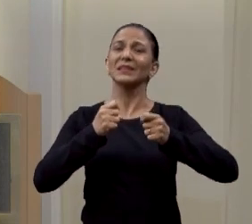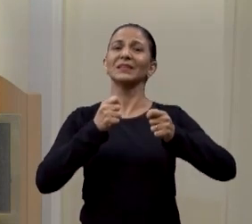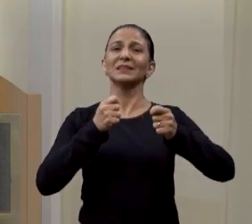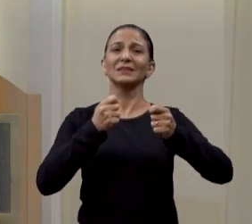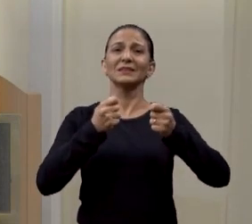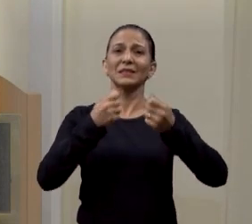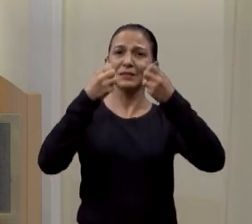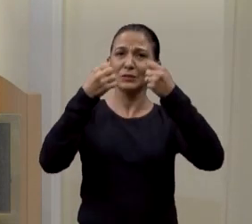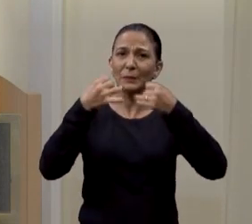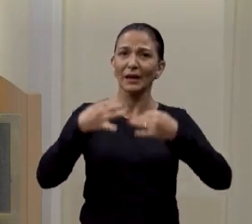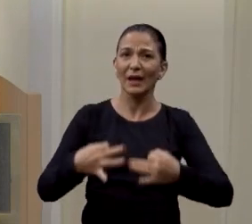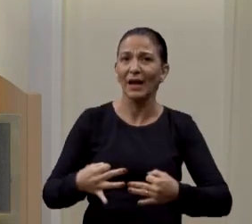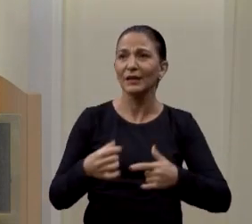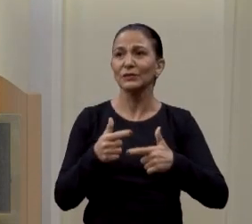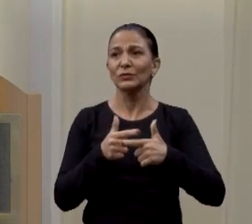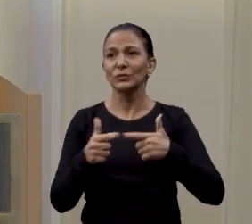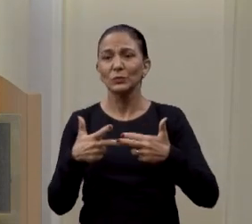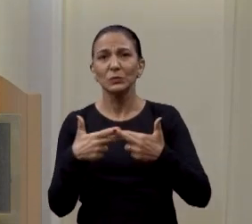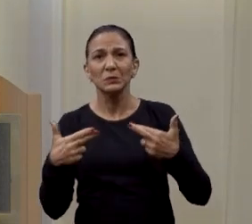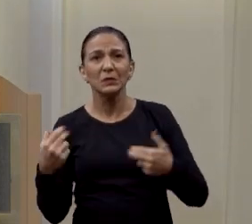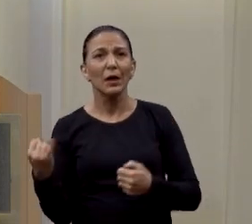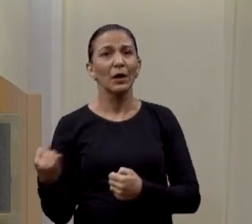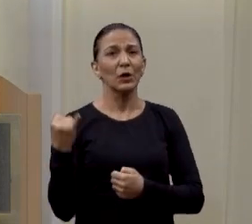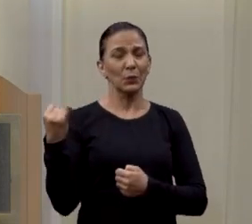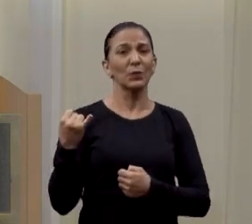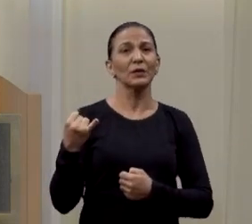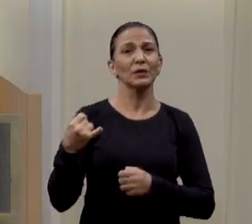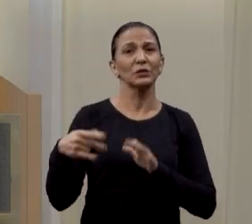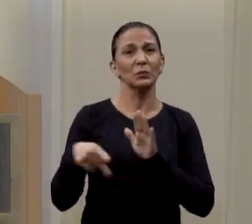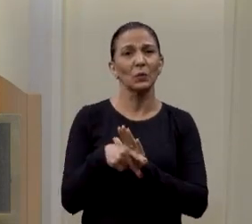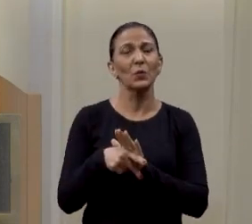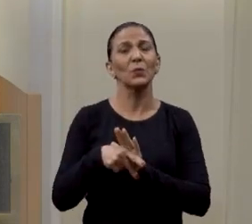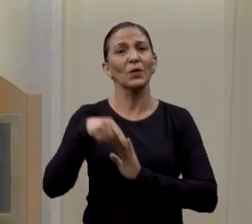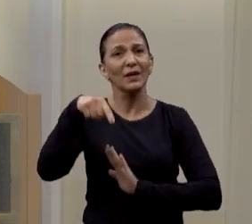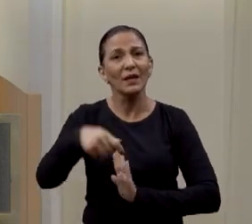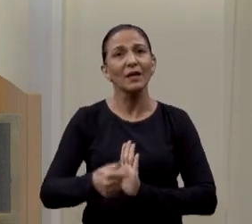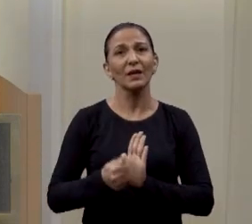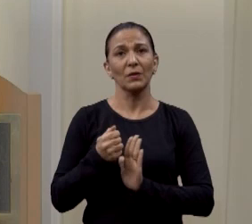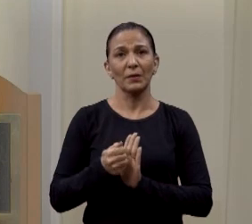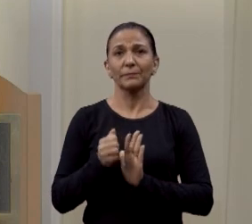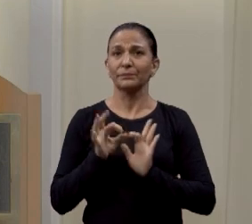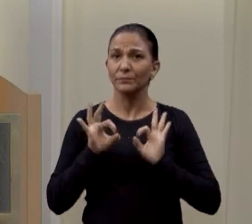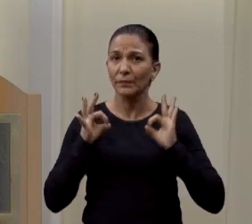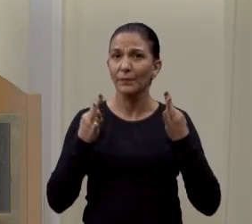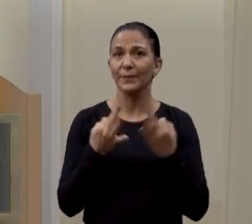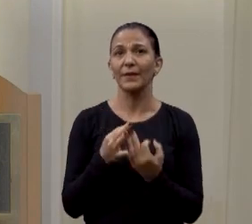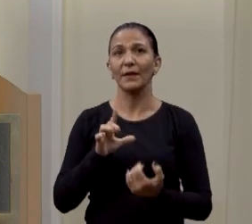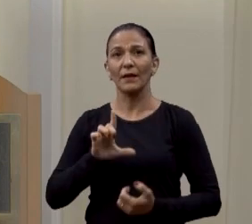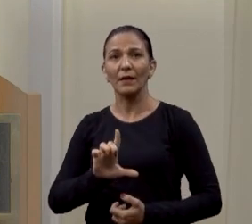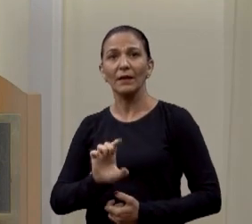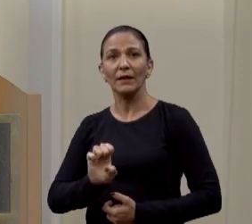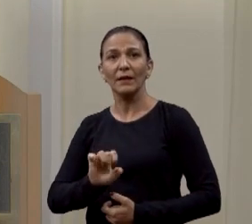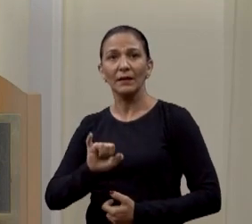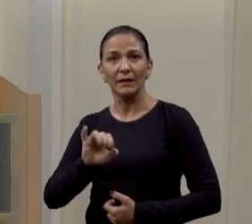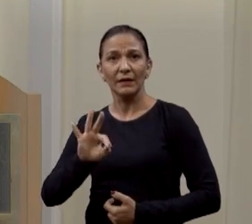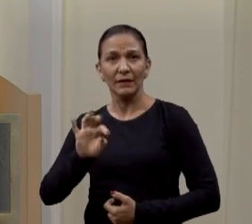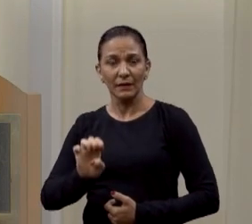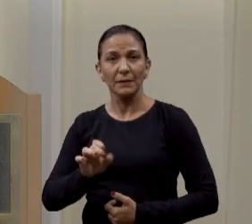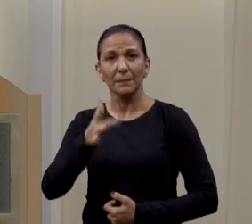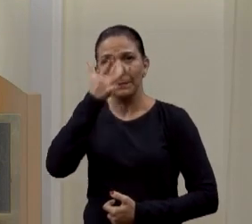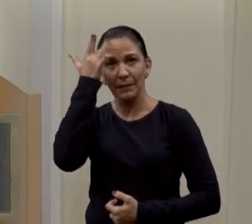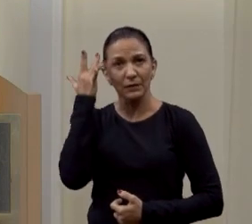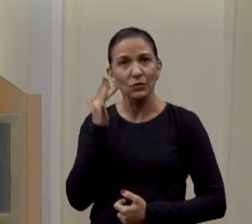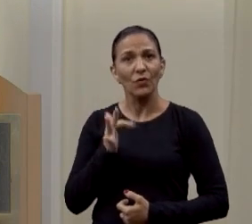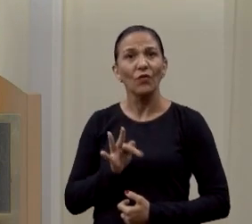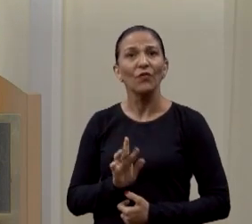e elucidativa sobre fatos importantes sobre a nossa cidade. Então, aqui, a família Leite, principalmente a Fernanda, que estava aí com